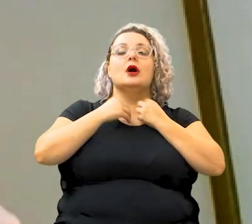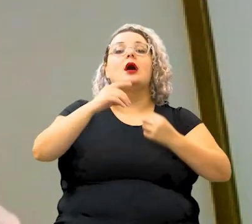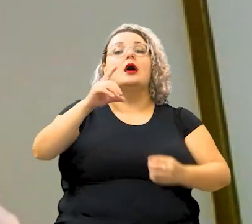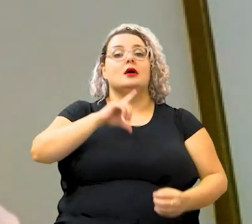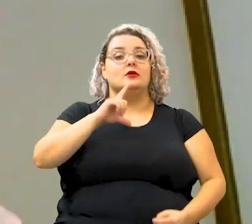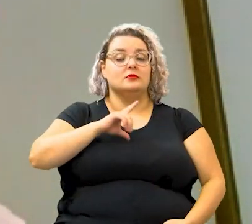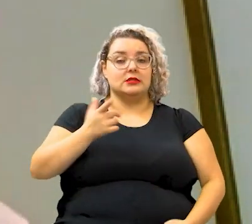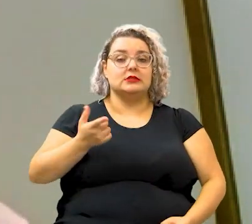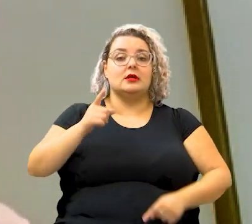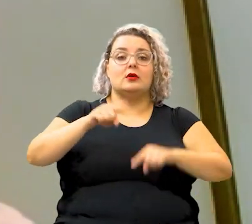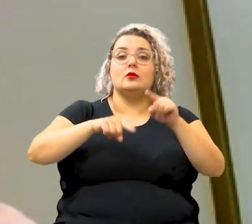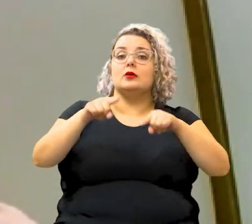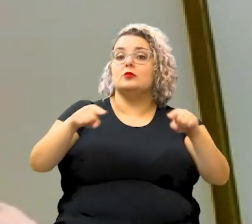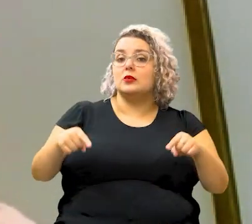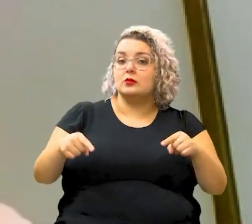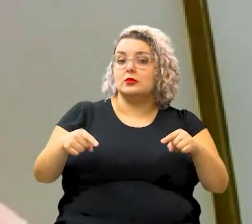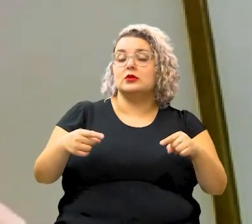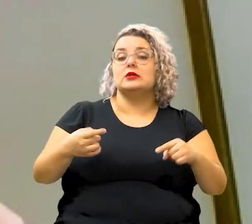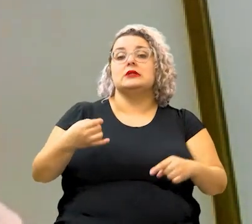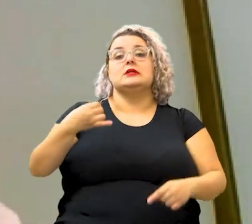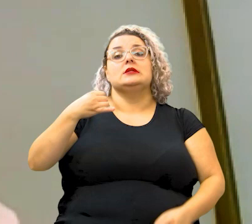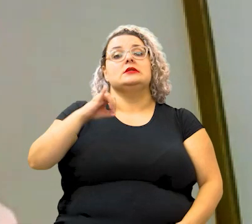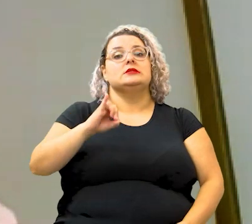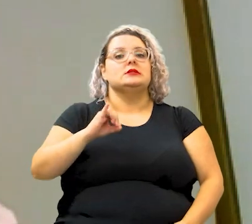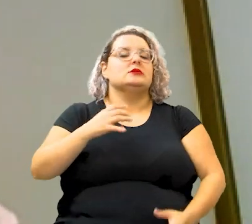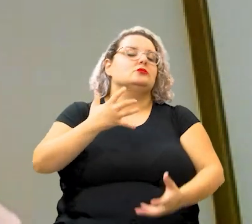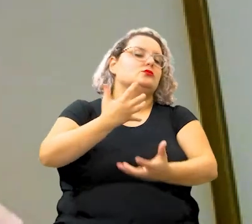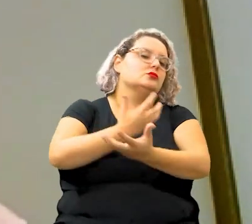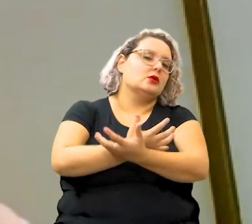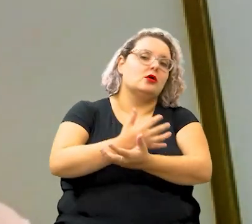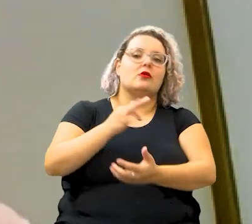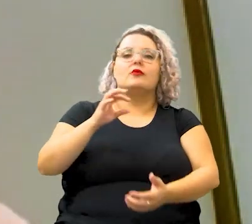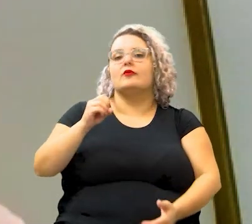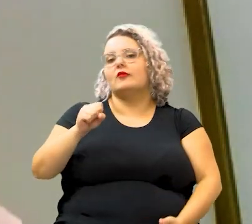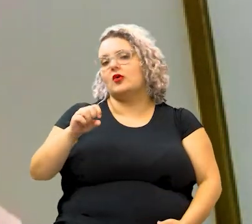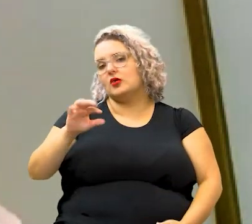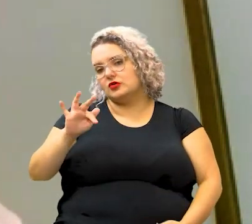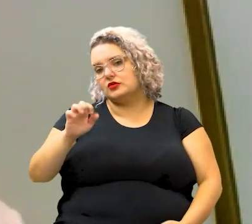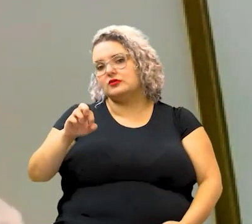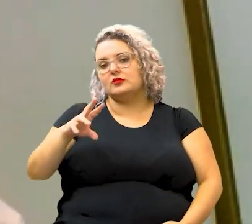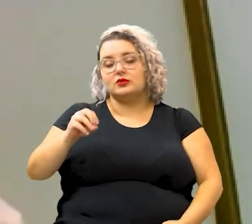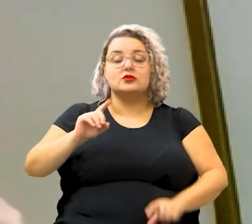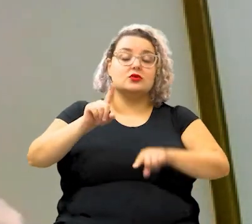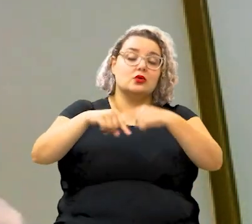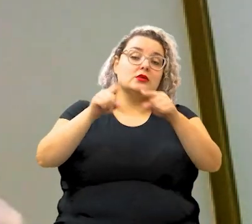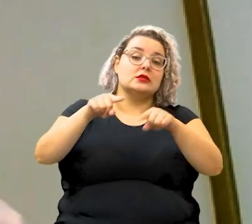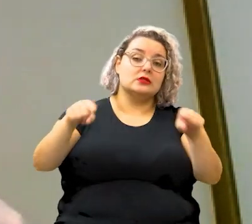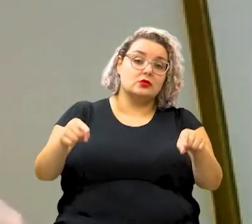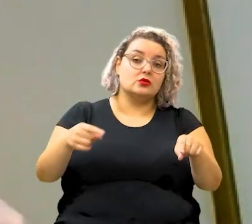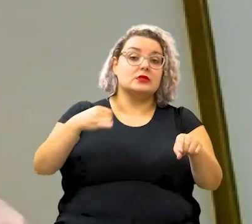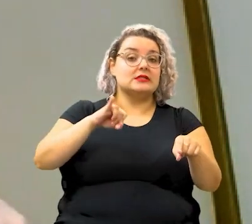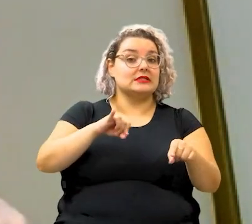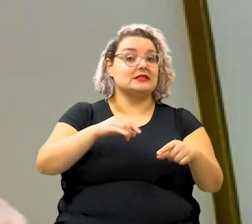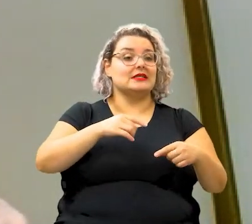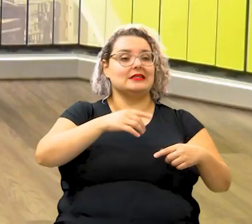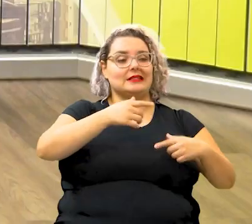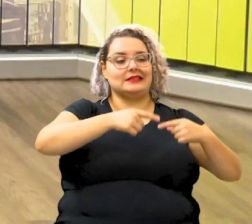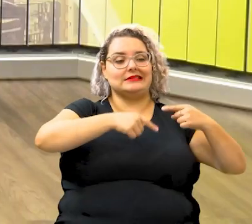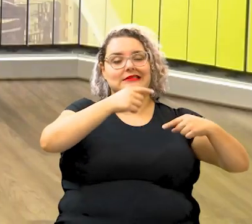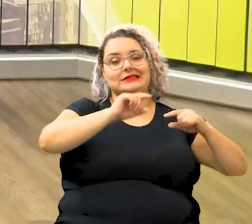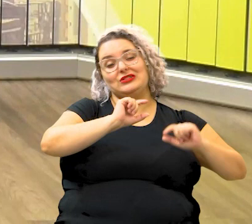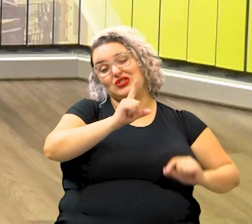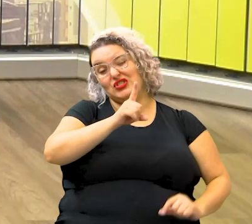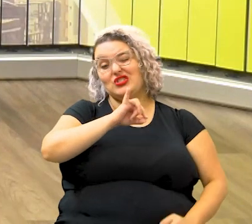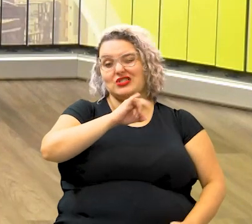gente vai ter, então, alterações do nível de cálcio sérico, fósforo e outras alterações. A senhora falou